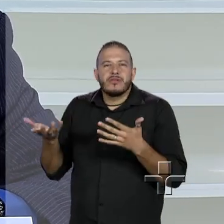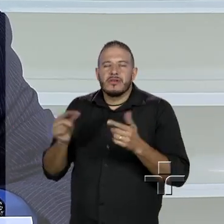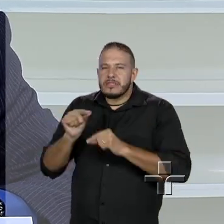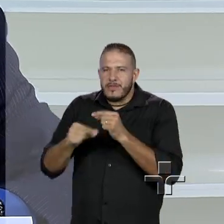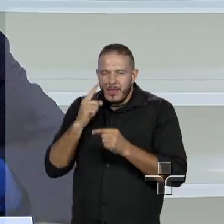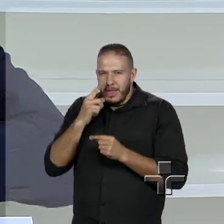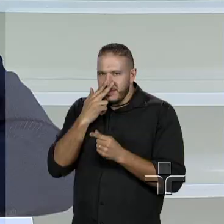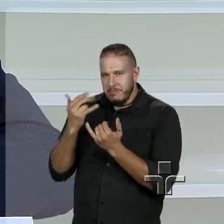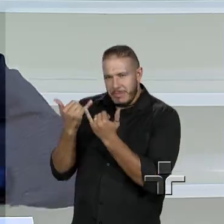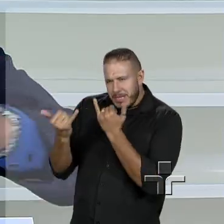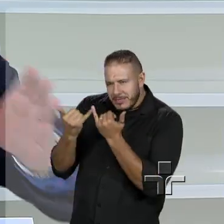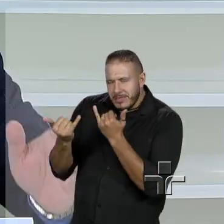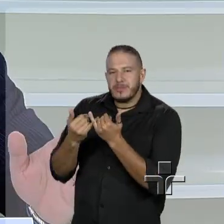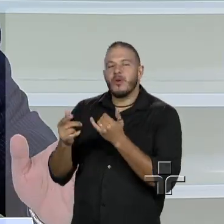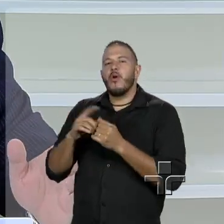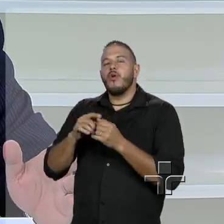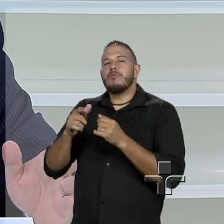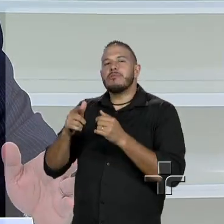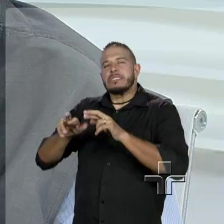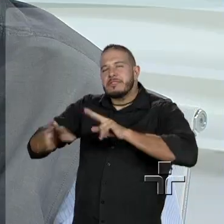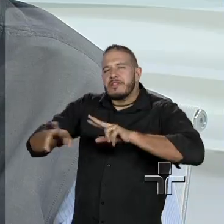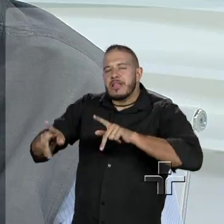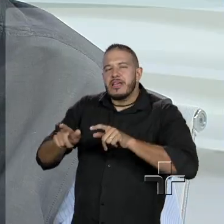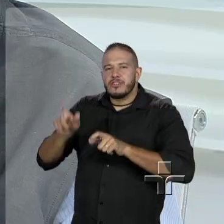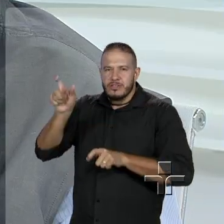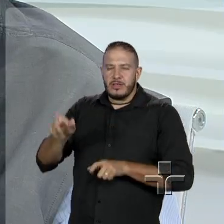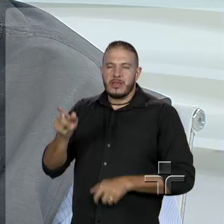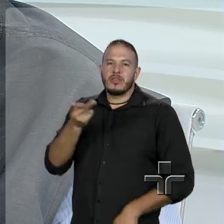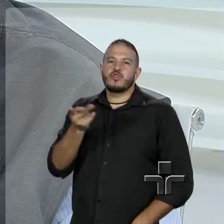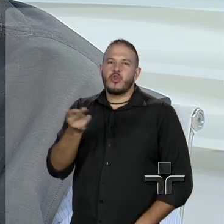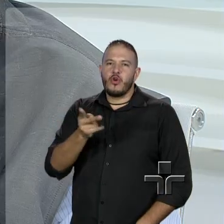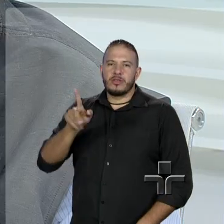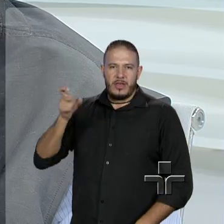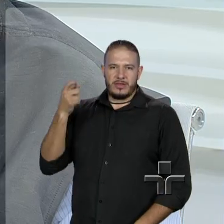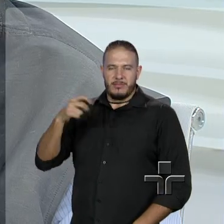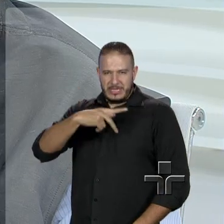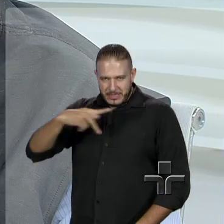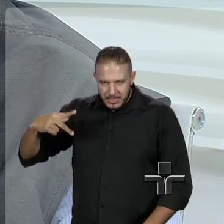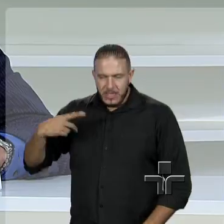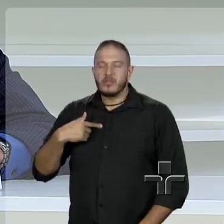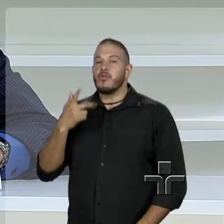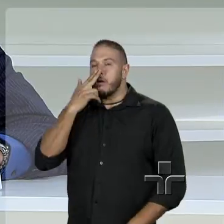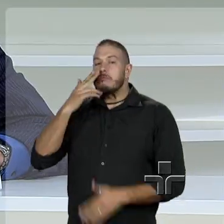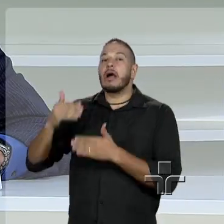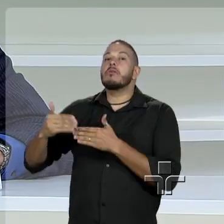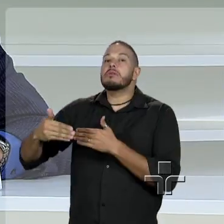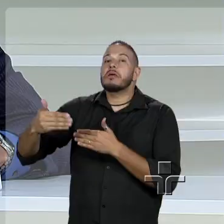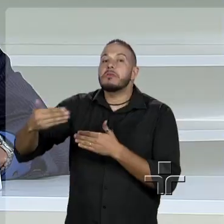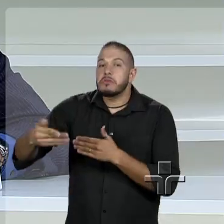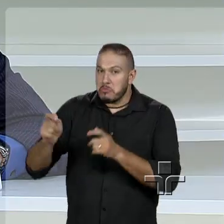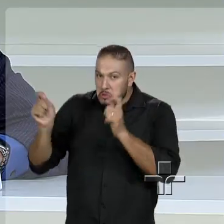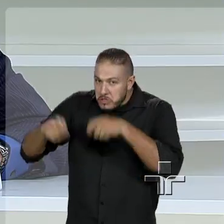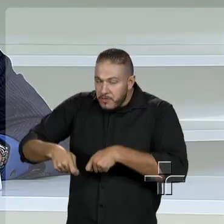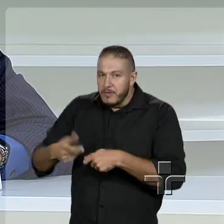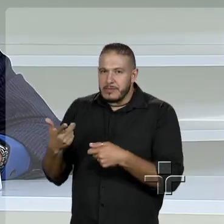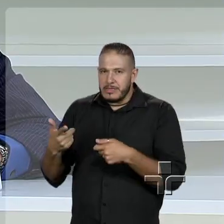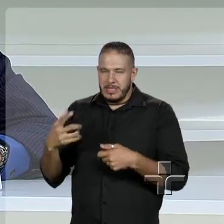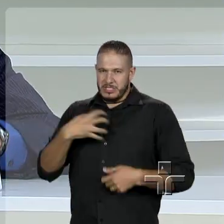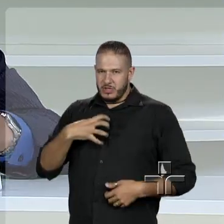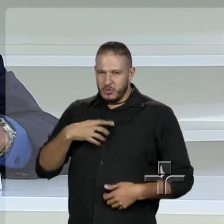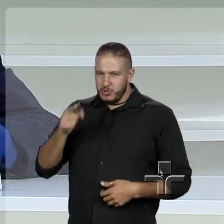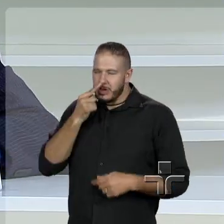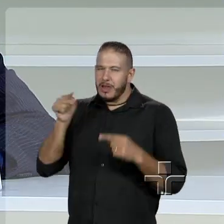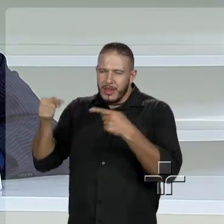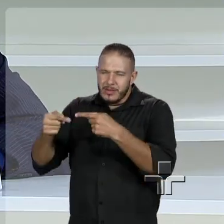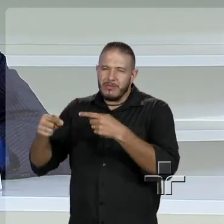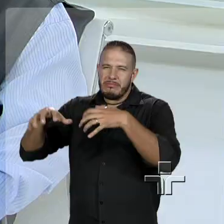senhor vê do presidente Bolsonaro com esses dois ex-presidentes? E quais as consequências possíveis dessa atitude conturbada em relação ao Congresso, dessa